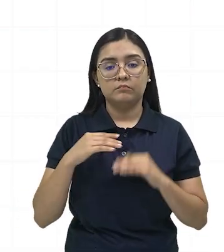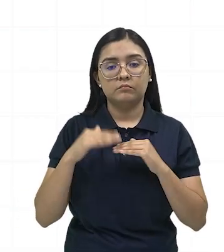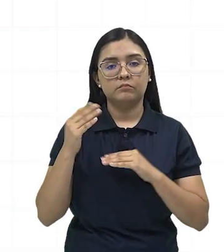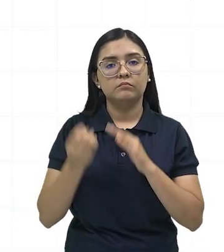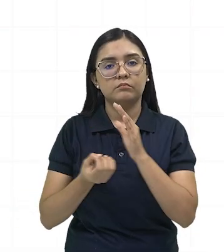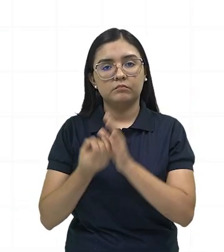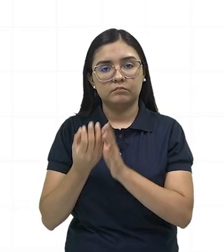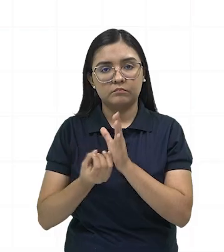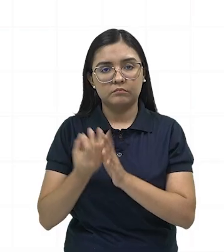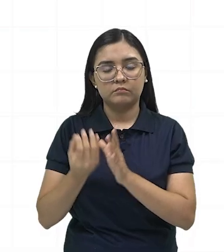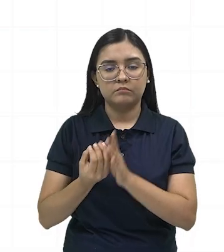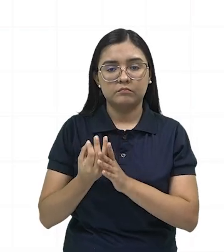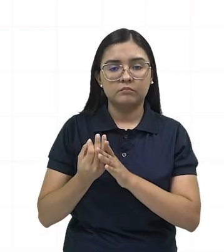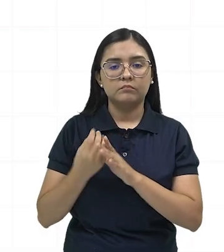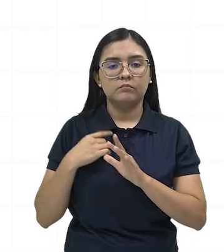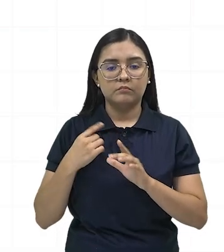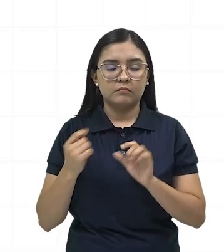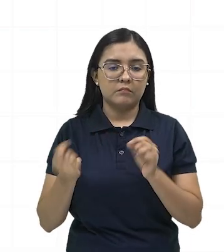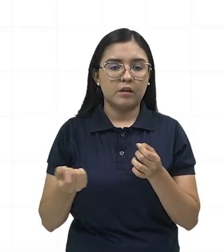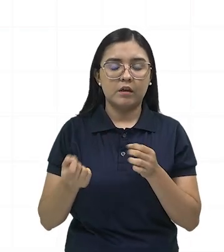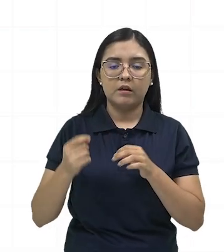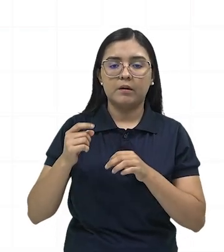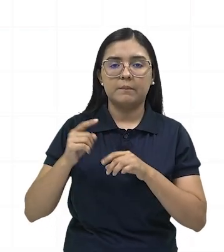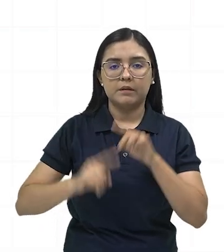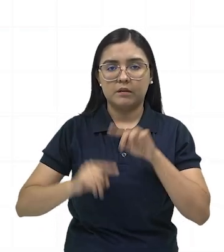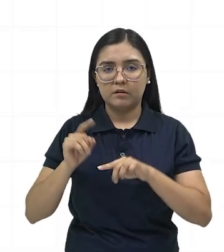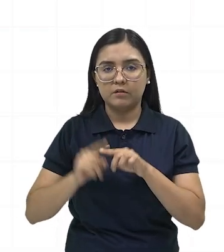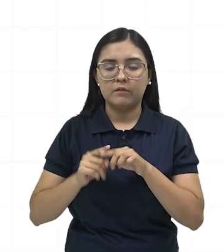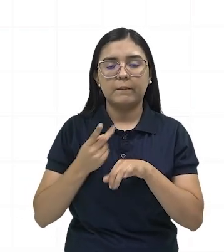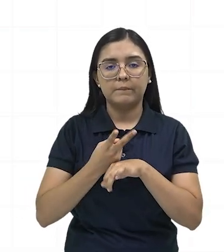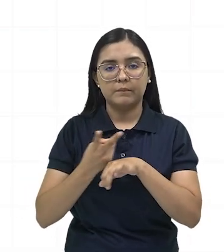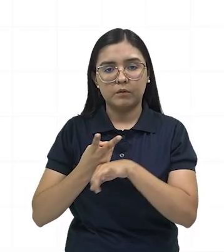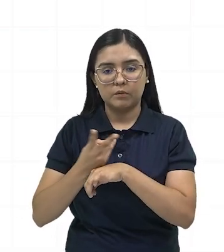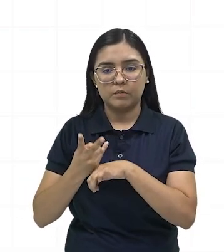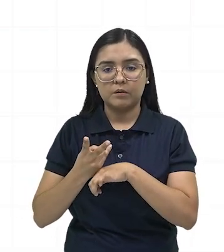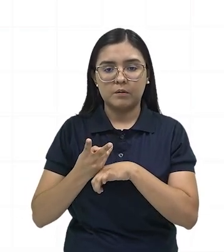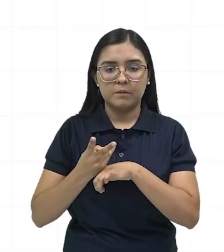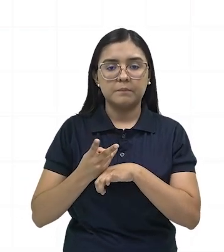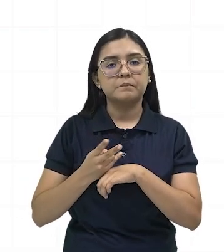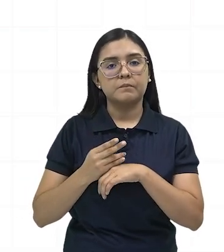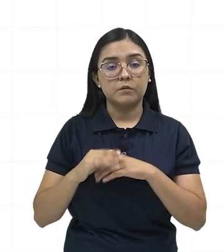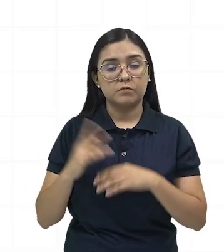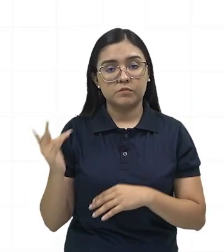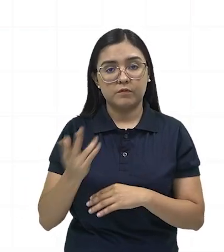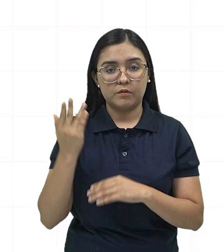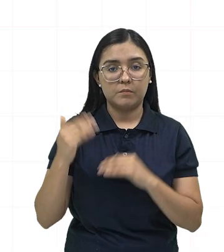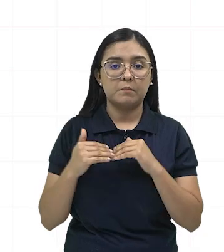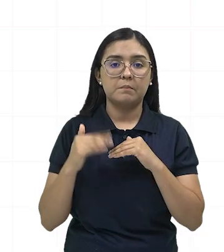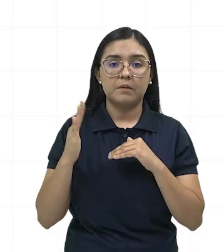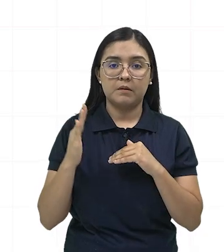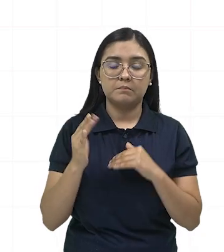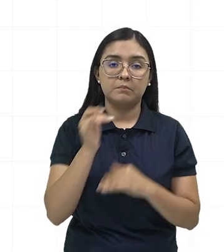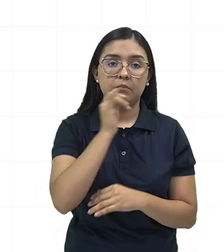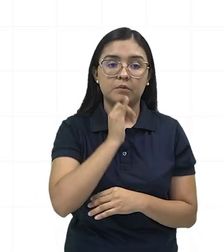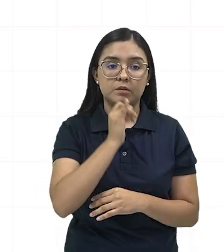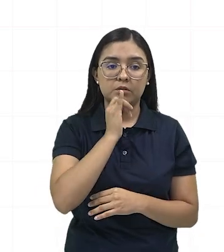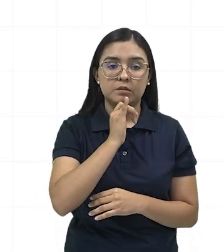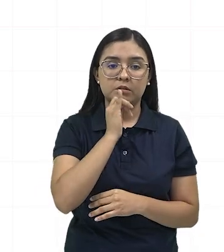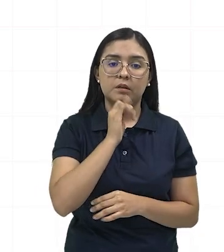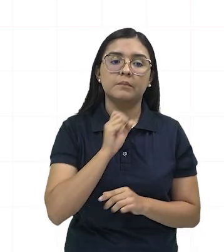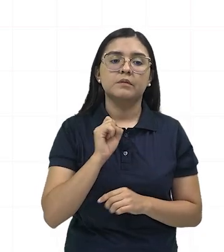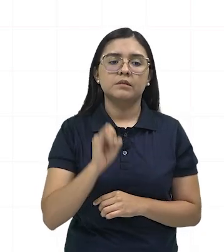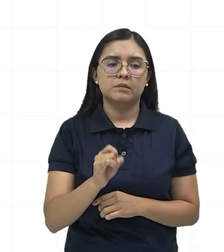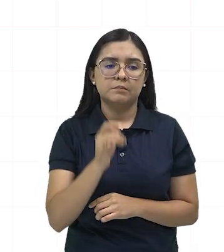ele for procurado, né, maior vai ser o seu valor. Se eu, por exemplo, chegar em